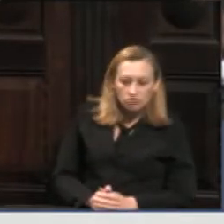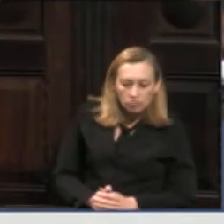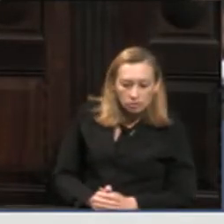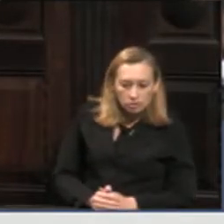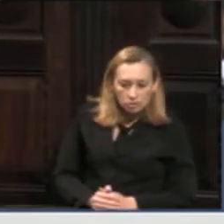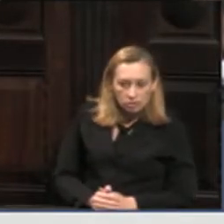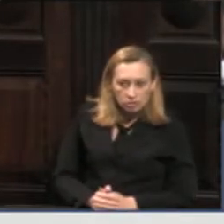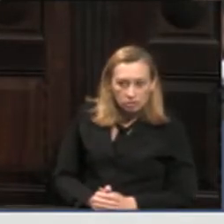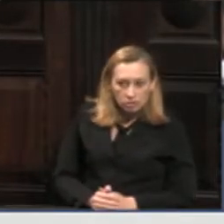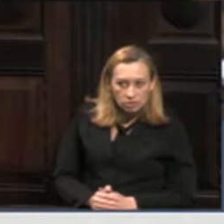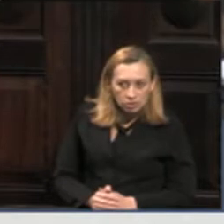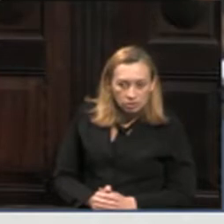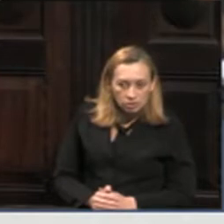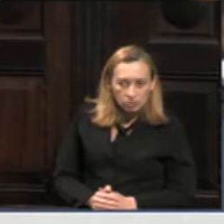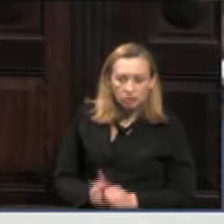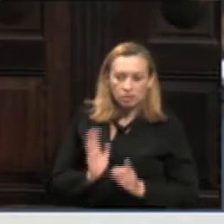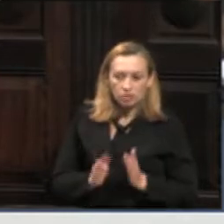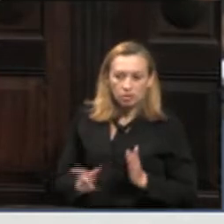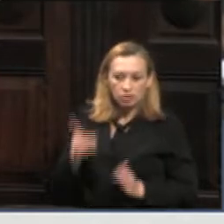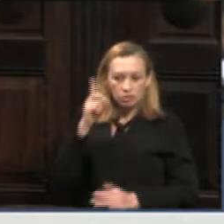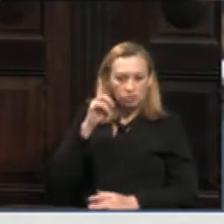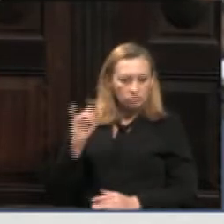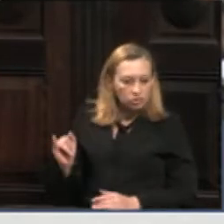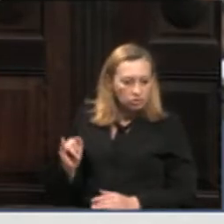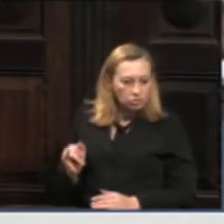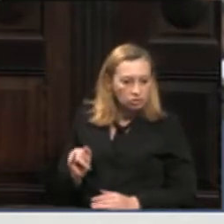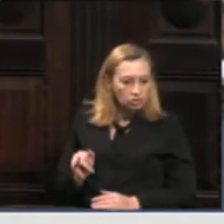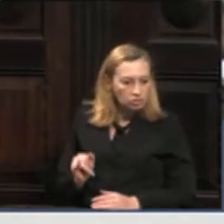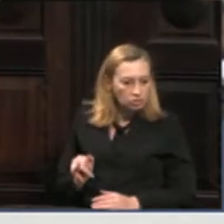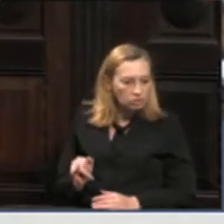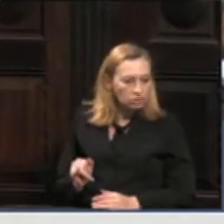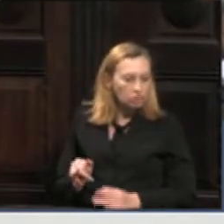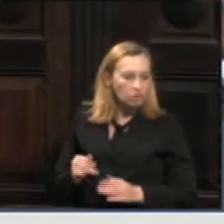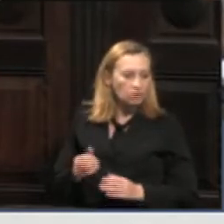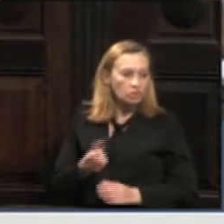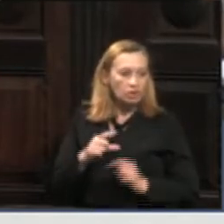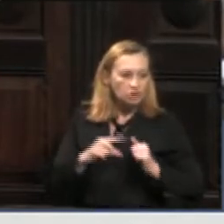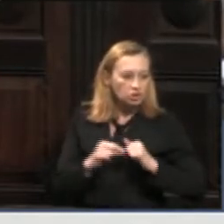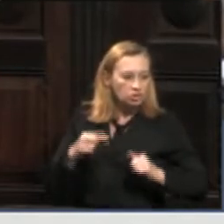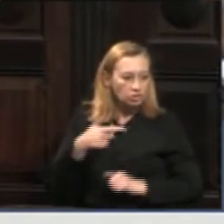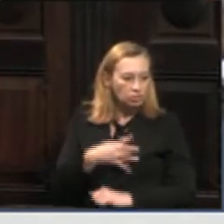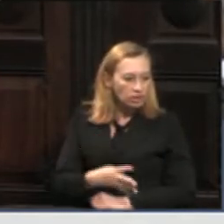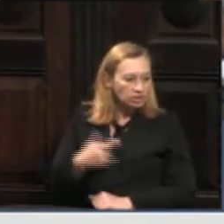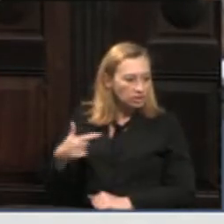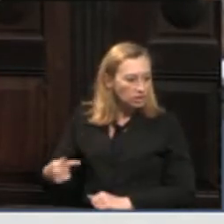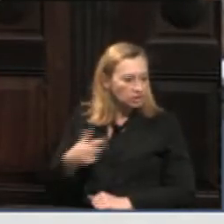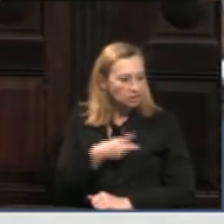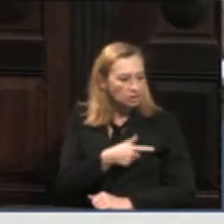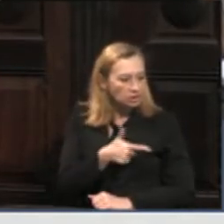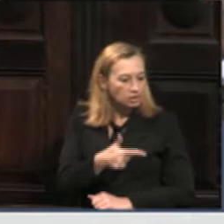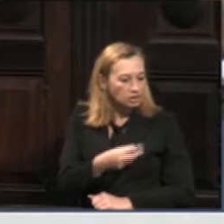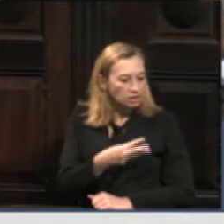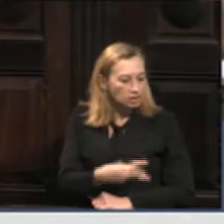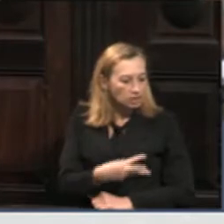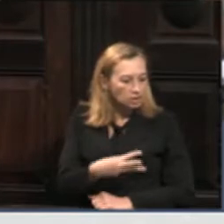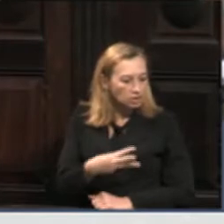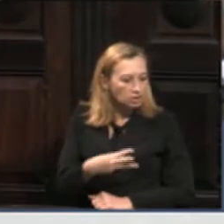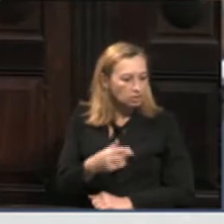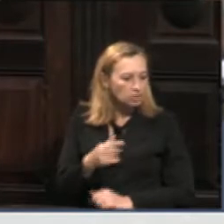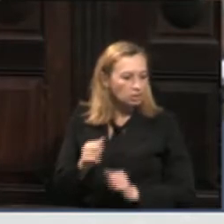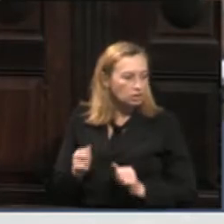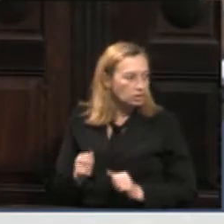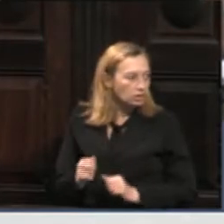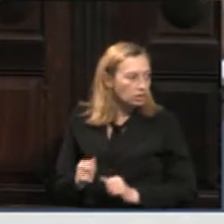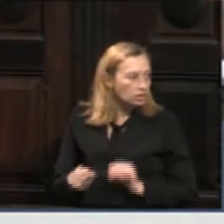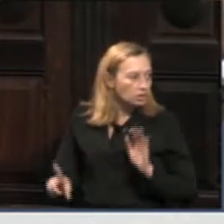Requerimento para inclusão na ordem do dia, de acordo com o artigo 47.3, parágrafo 1º do Regimento Interno dessa Casa Legislativa, para que seja incluído na ordem do